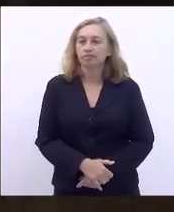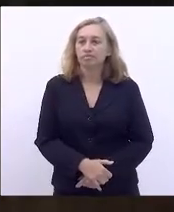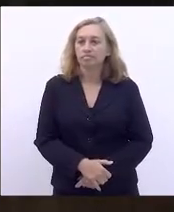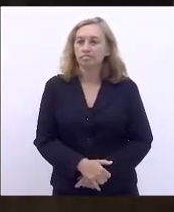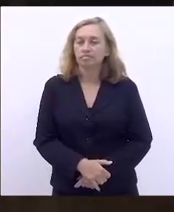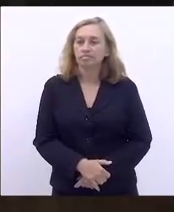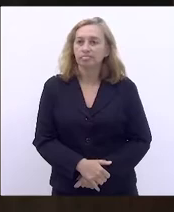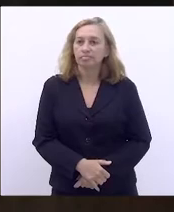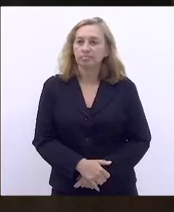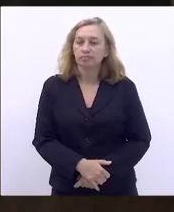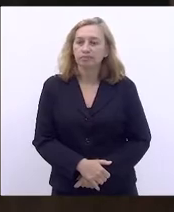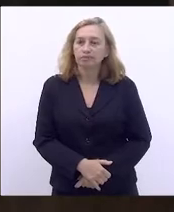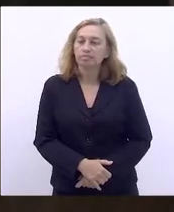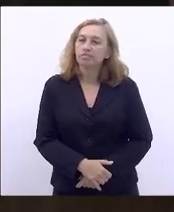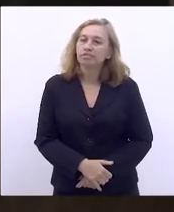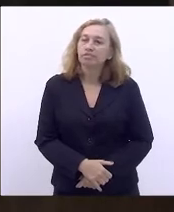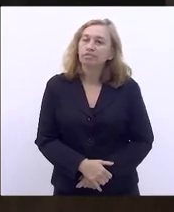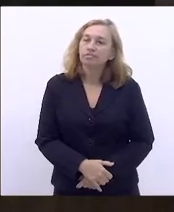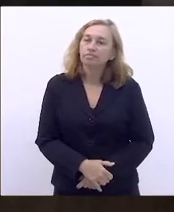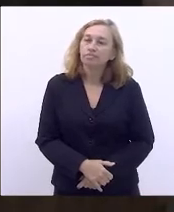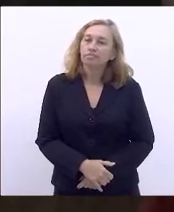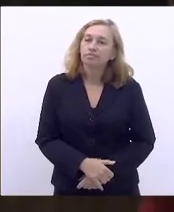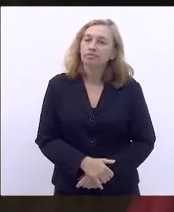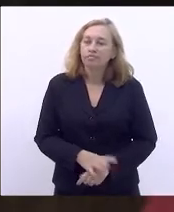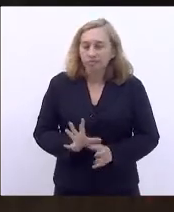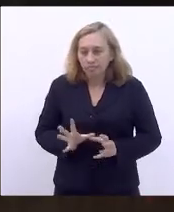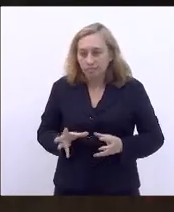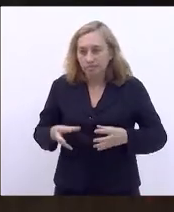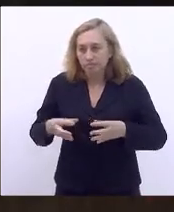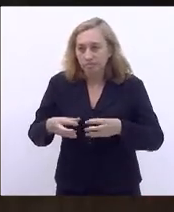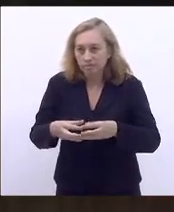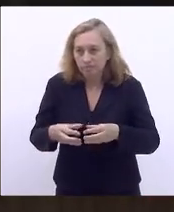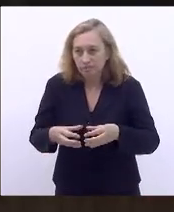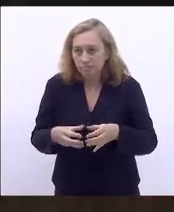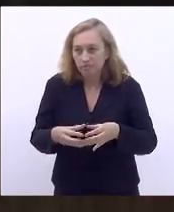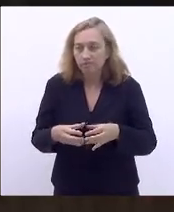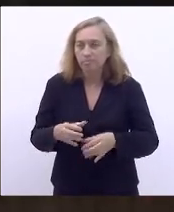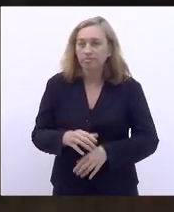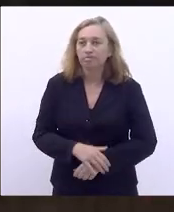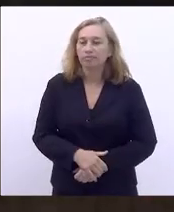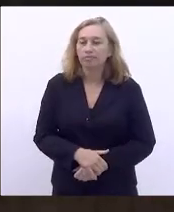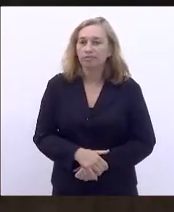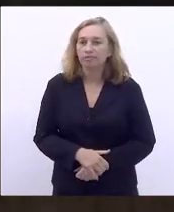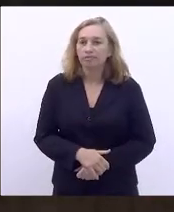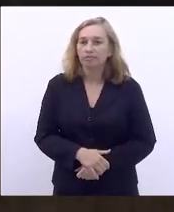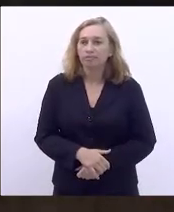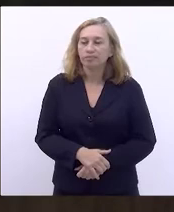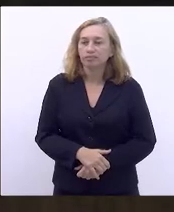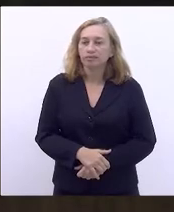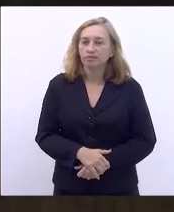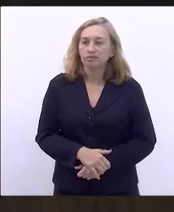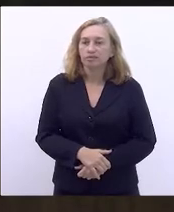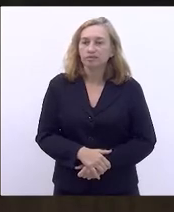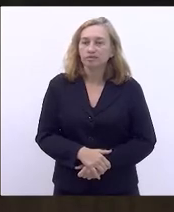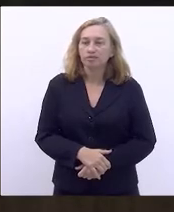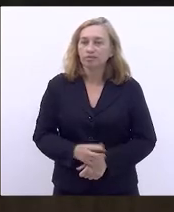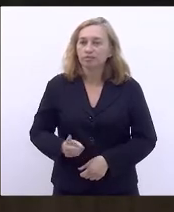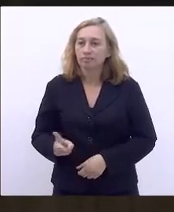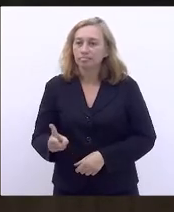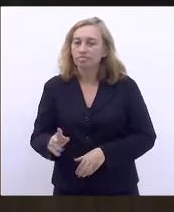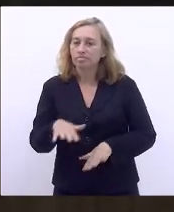E esse coletivo que está sempre à frente do